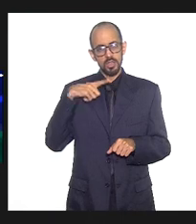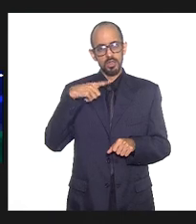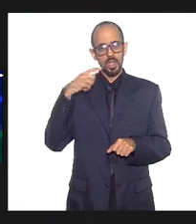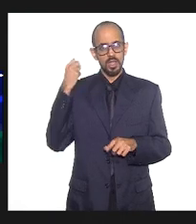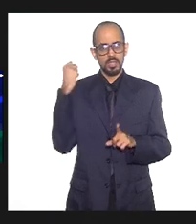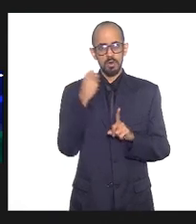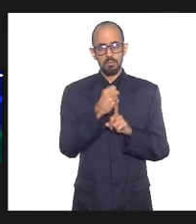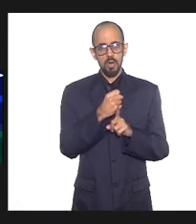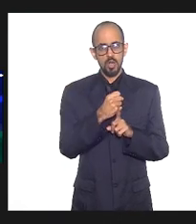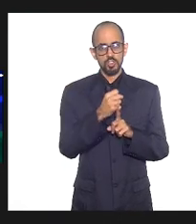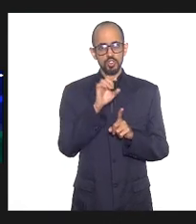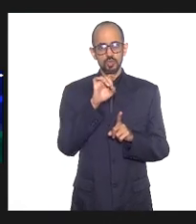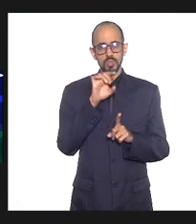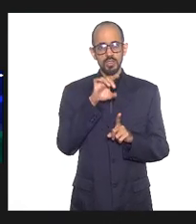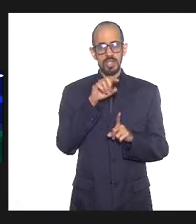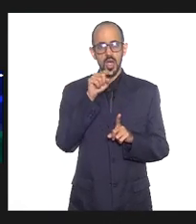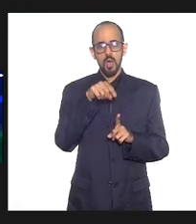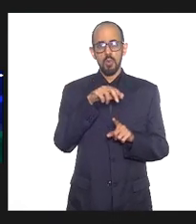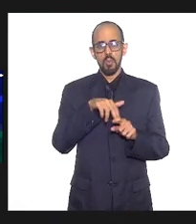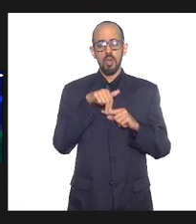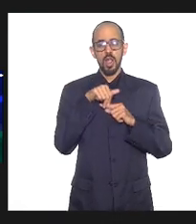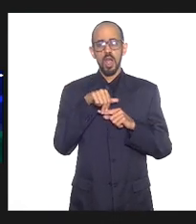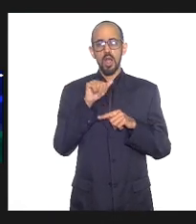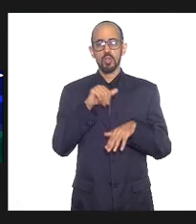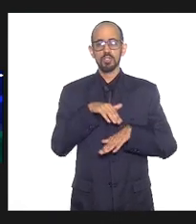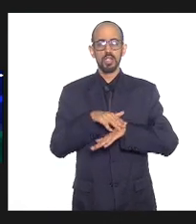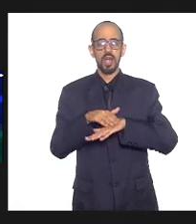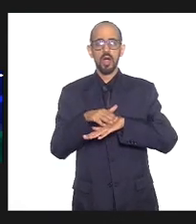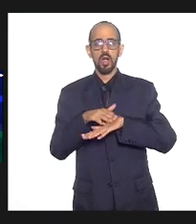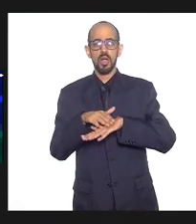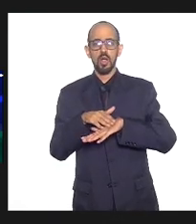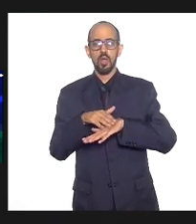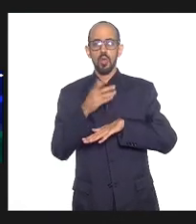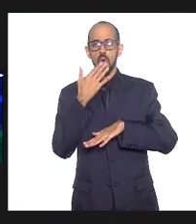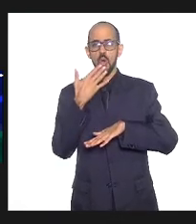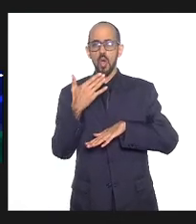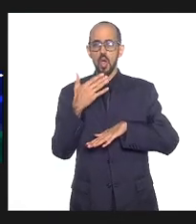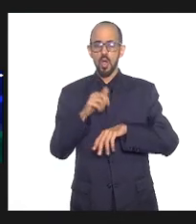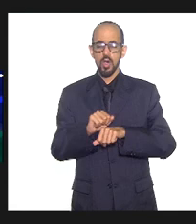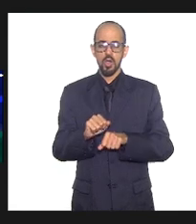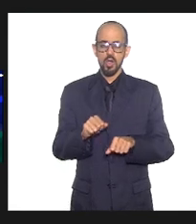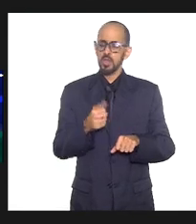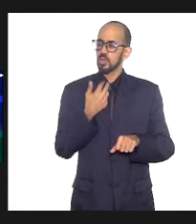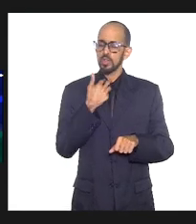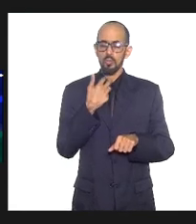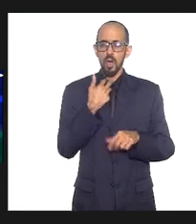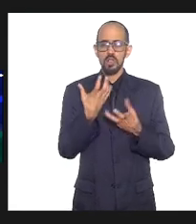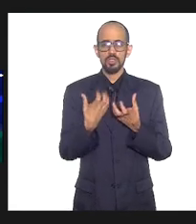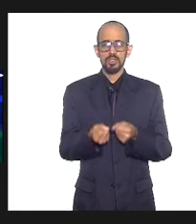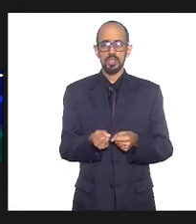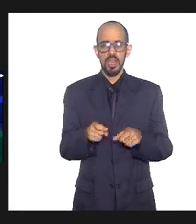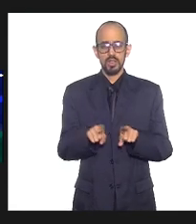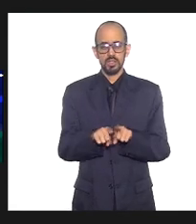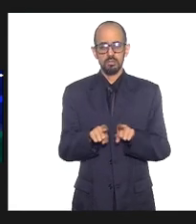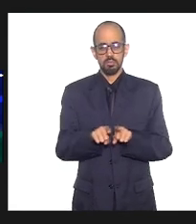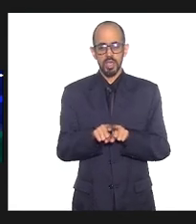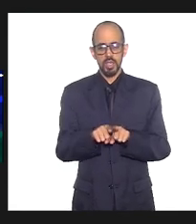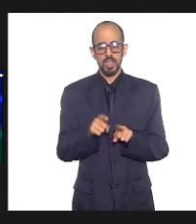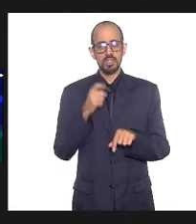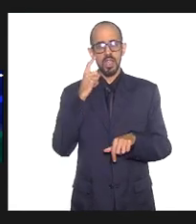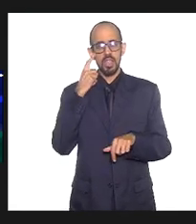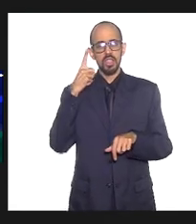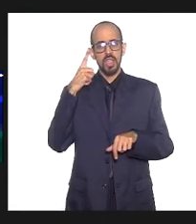deliberado, exclusivo, em razão da cor da pele, assim como não posso aceitar que esse suposto